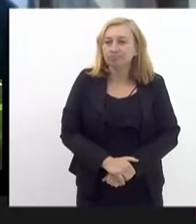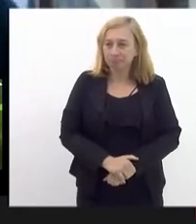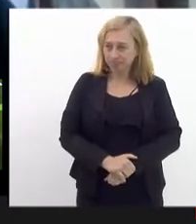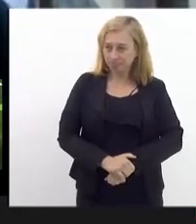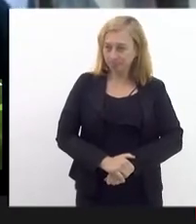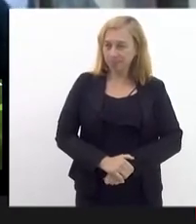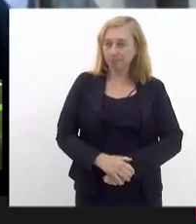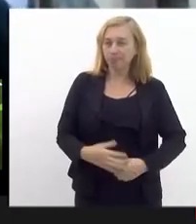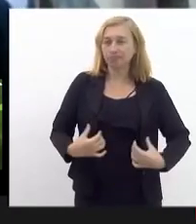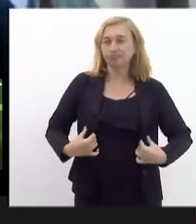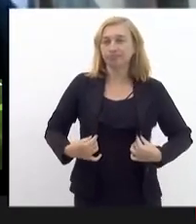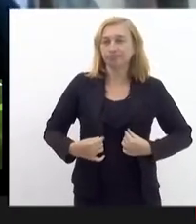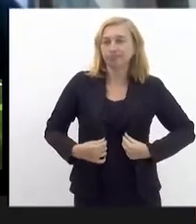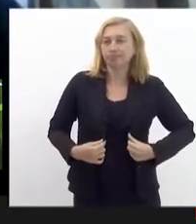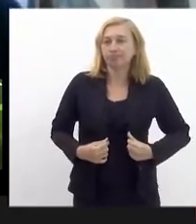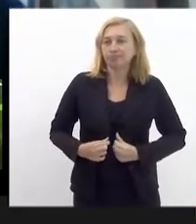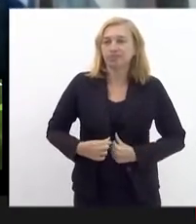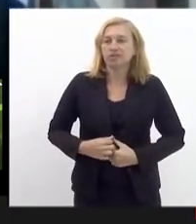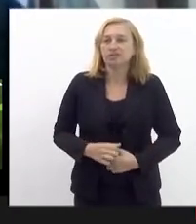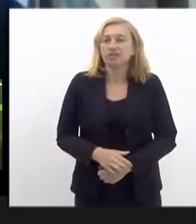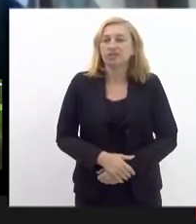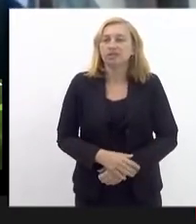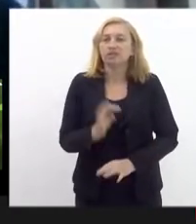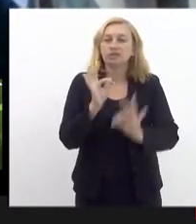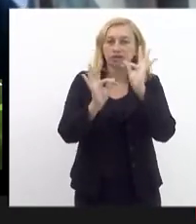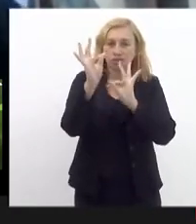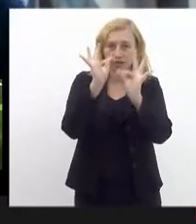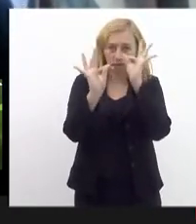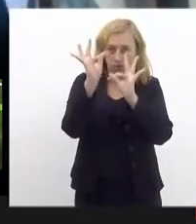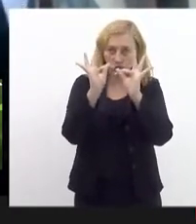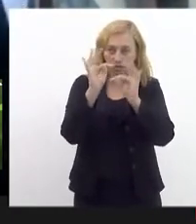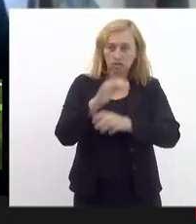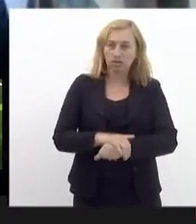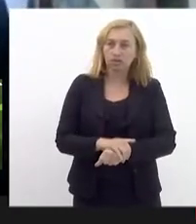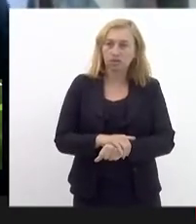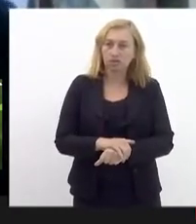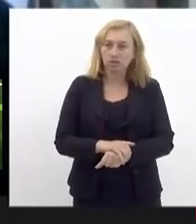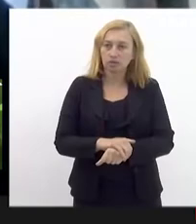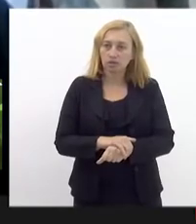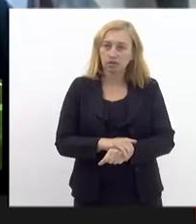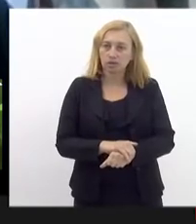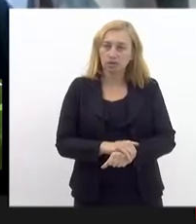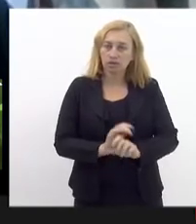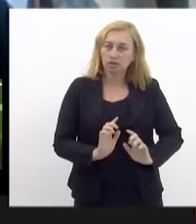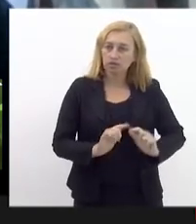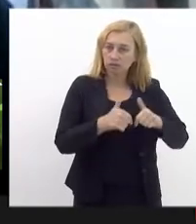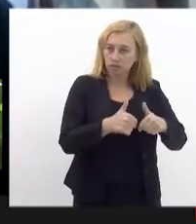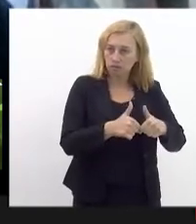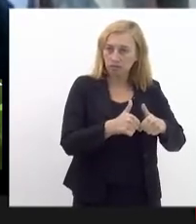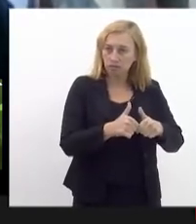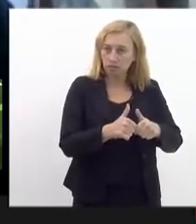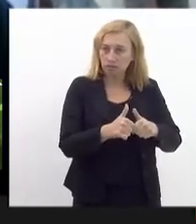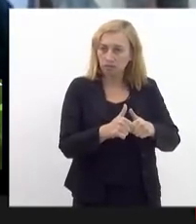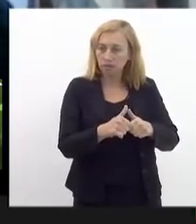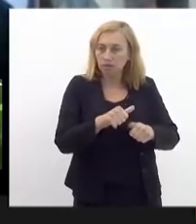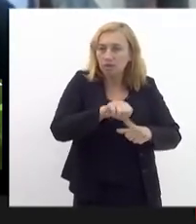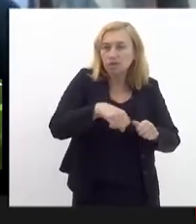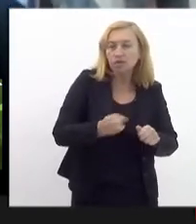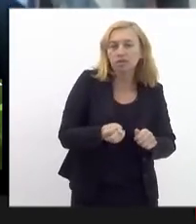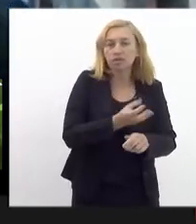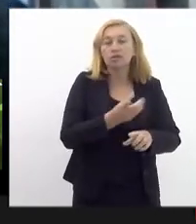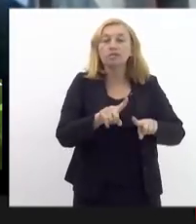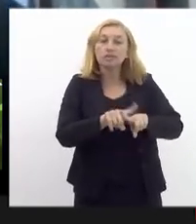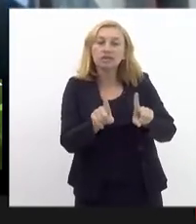que não apenas a tecnologia aplicada às inovações, mas